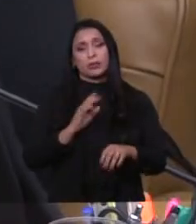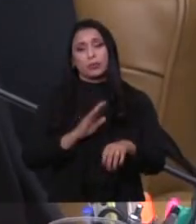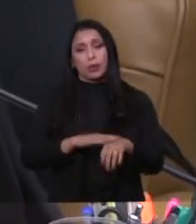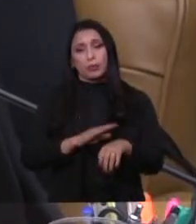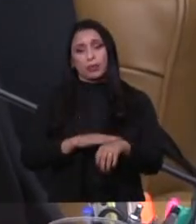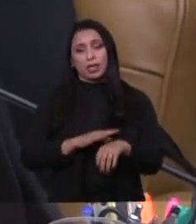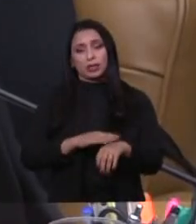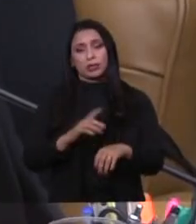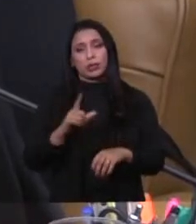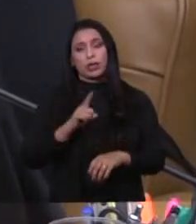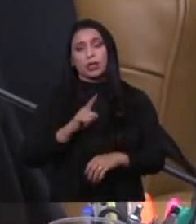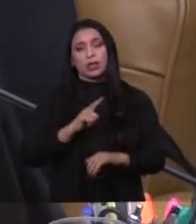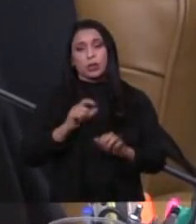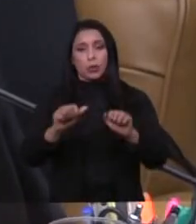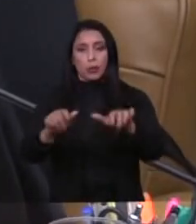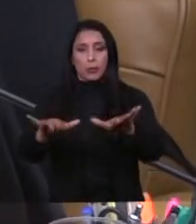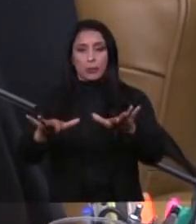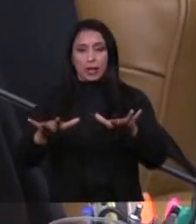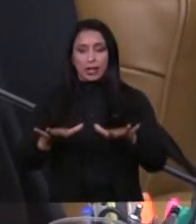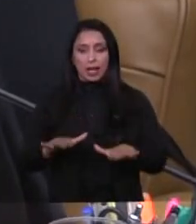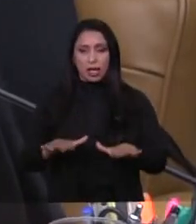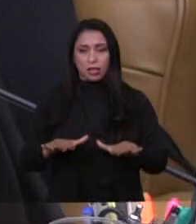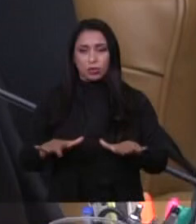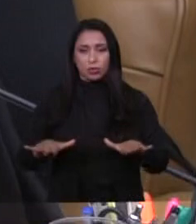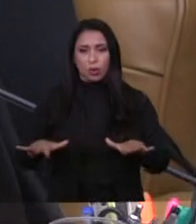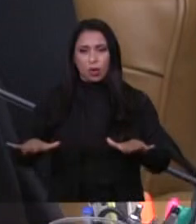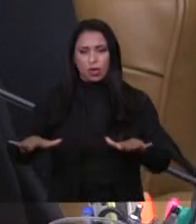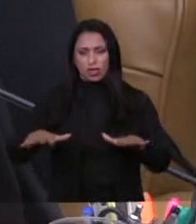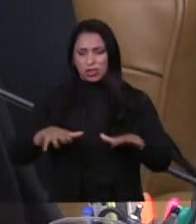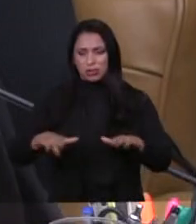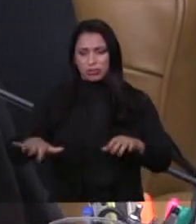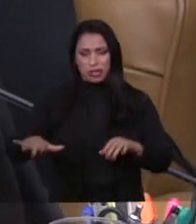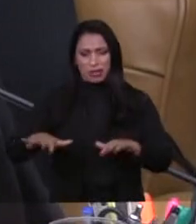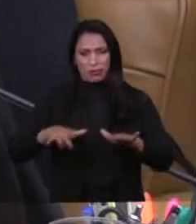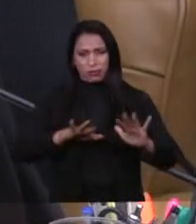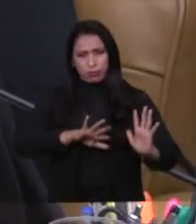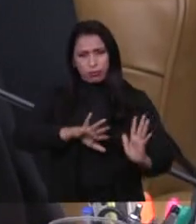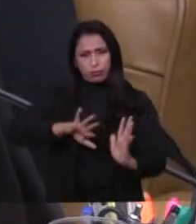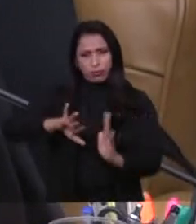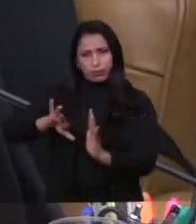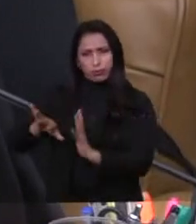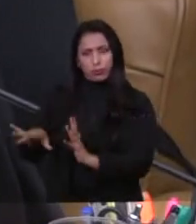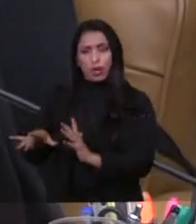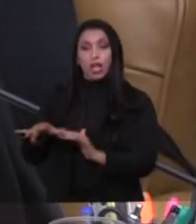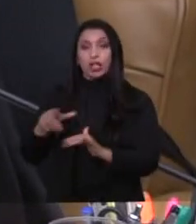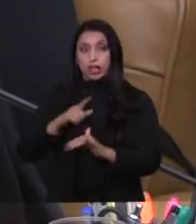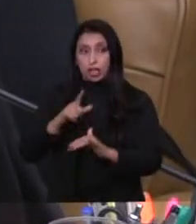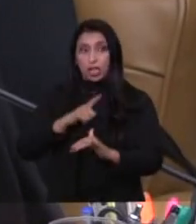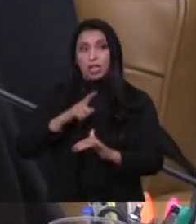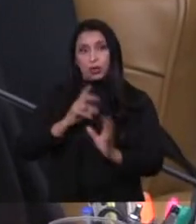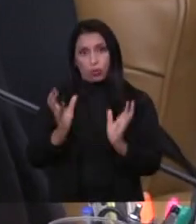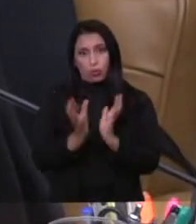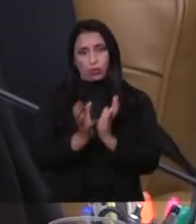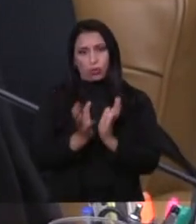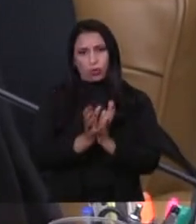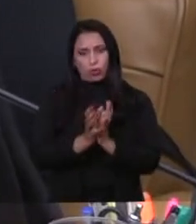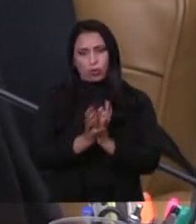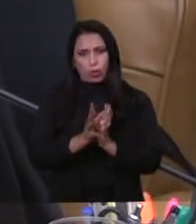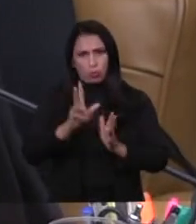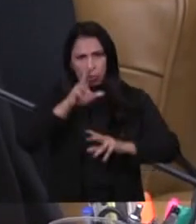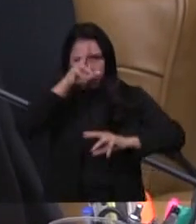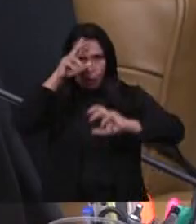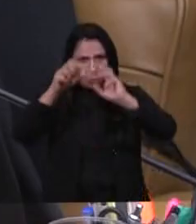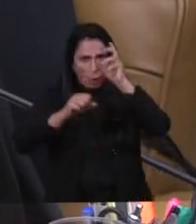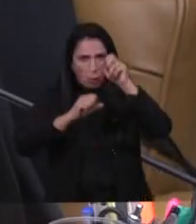quando o plenário já estava ocupado, que entraram manifestantes mais agressivos. A